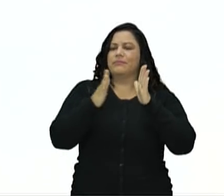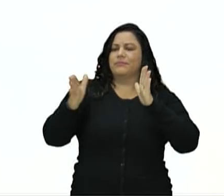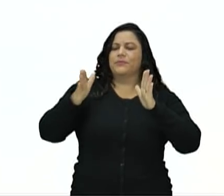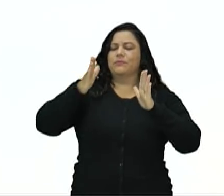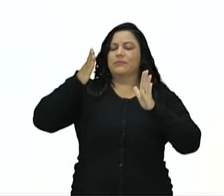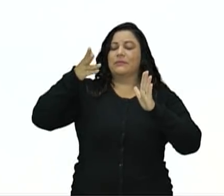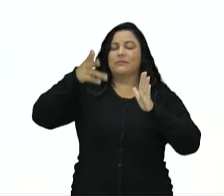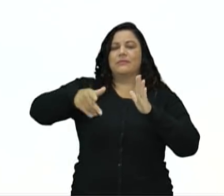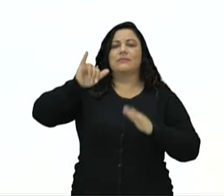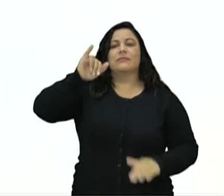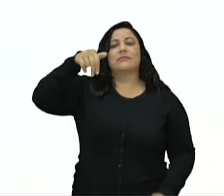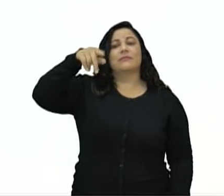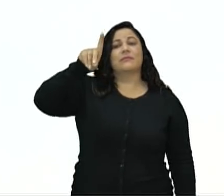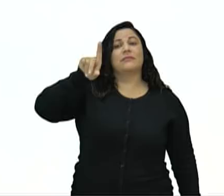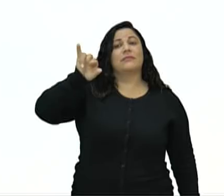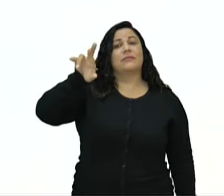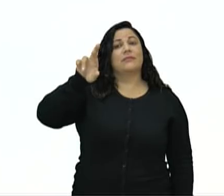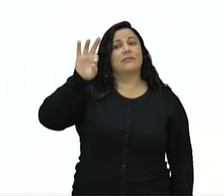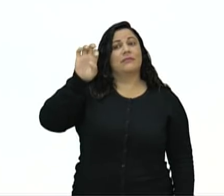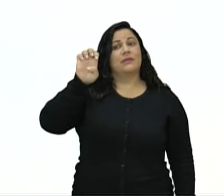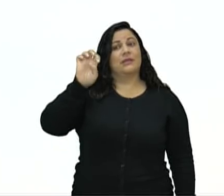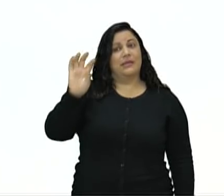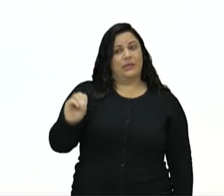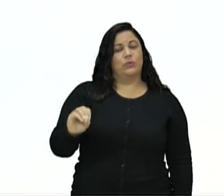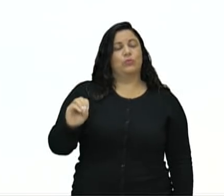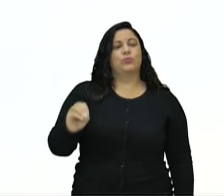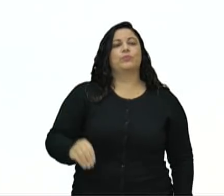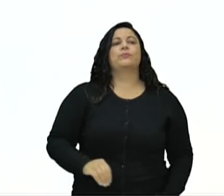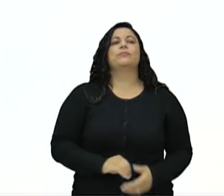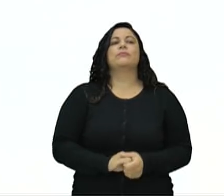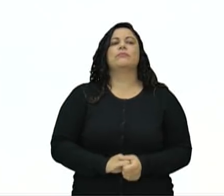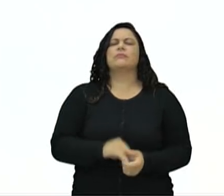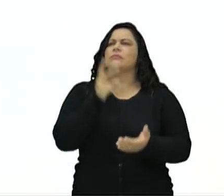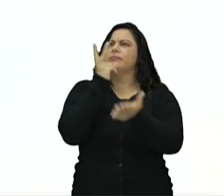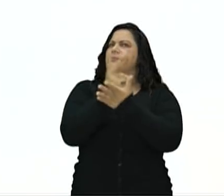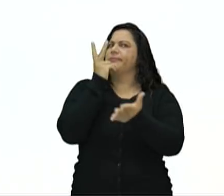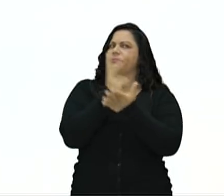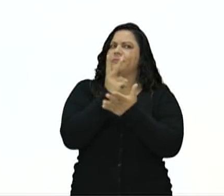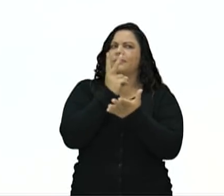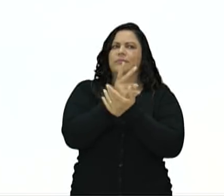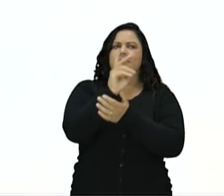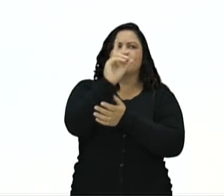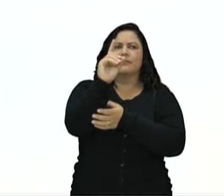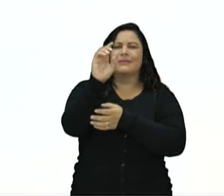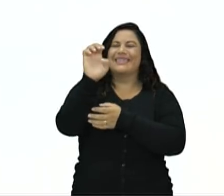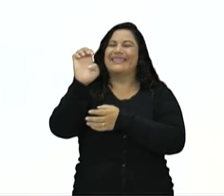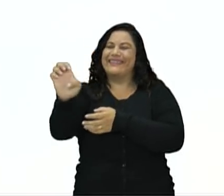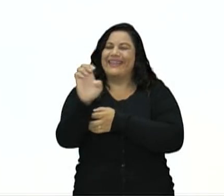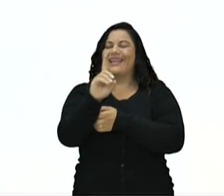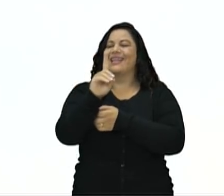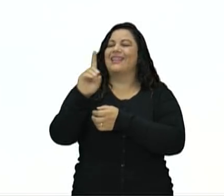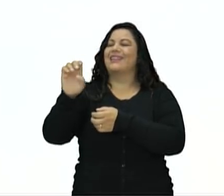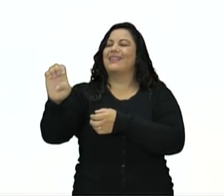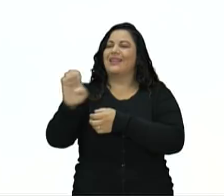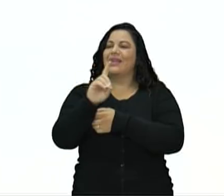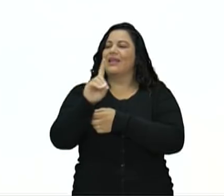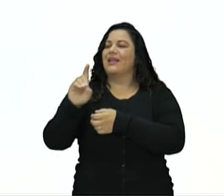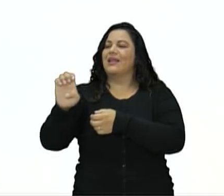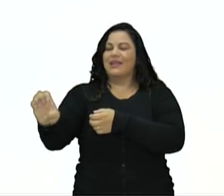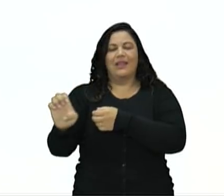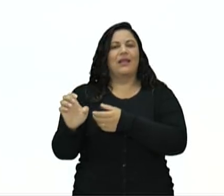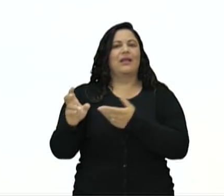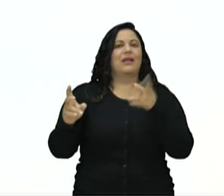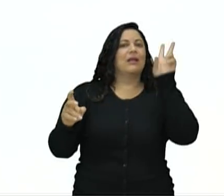tem a preposição de na sequência. Sempre que tiver o de, né, quem lembra-se de alguma coisa, ou quem